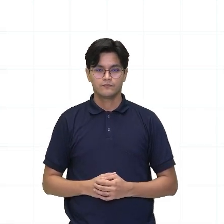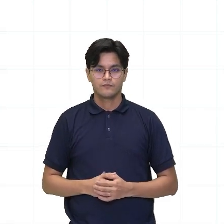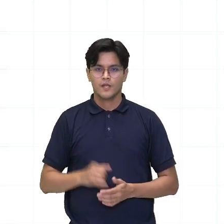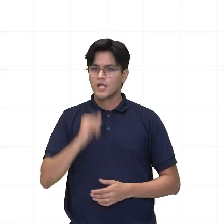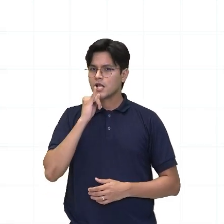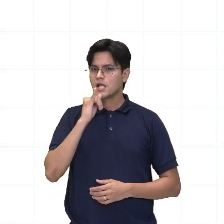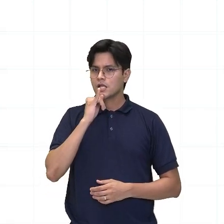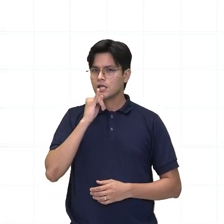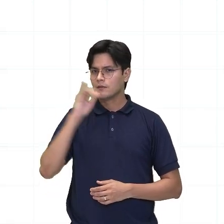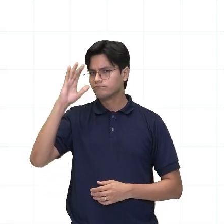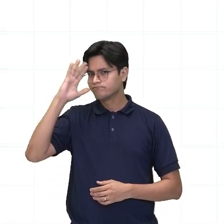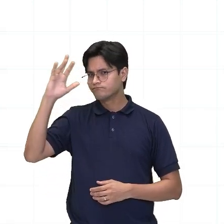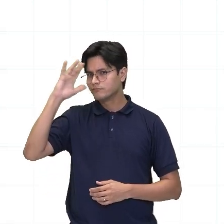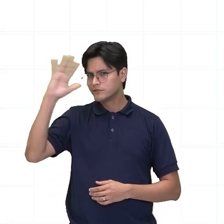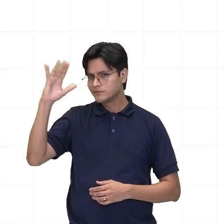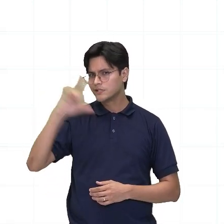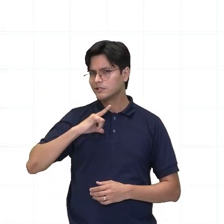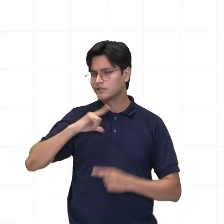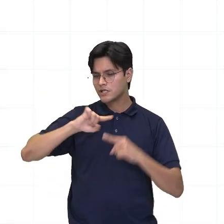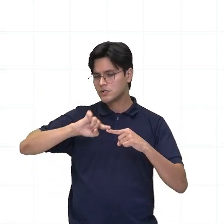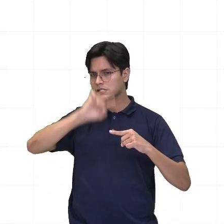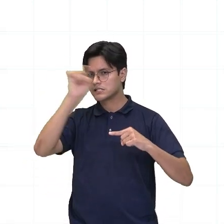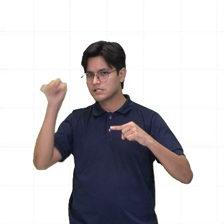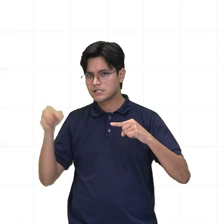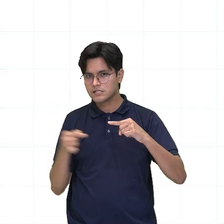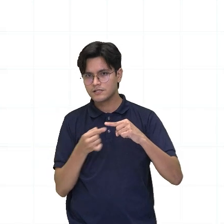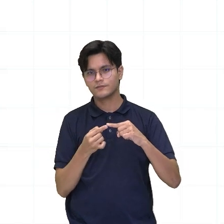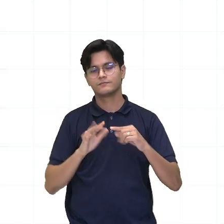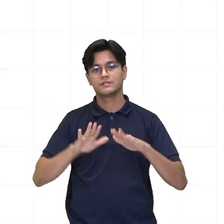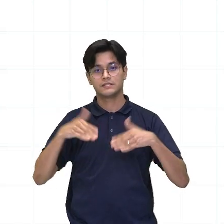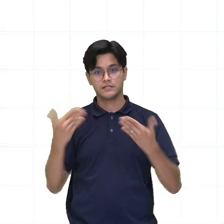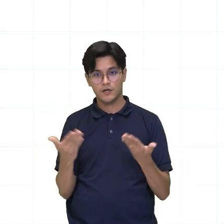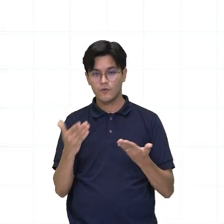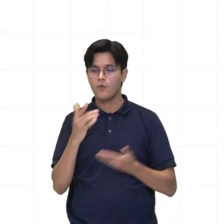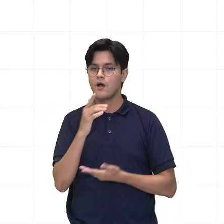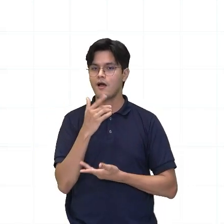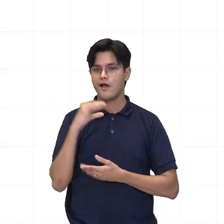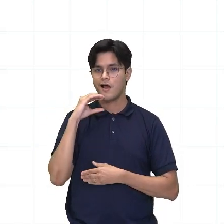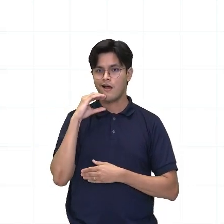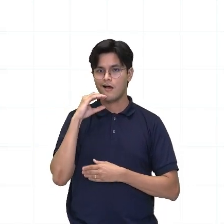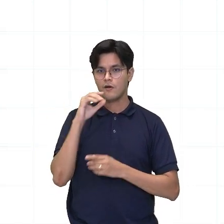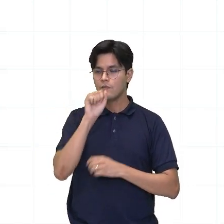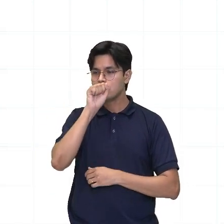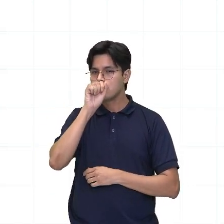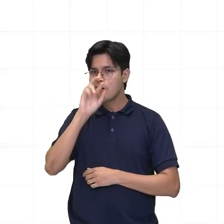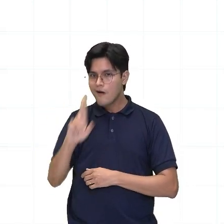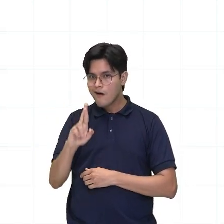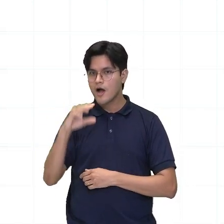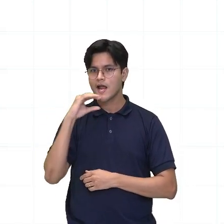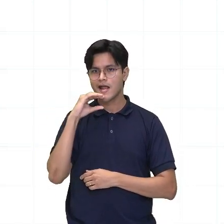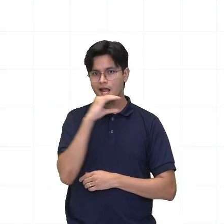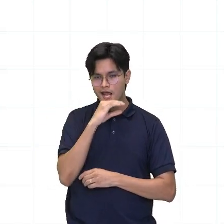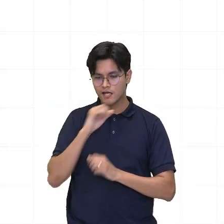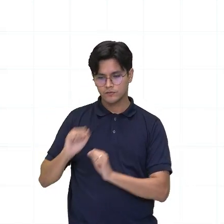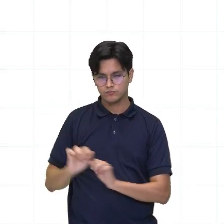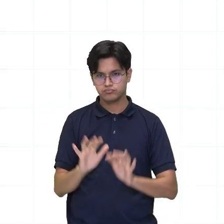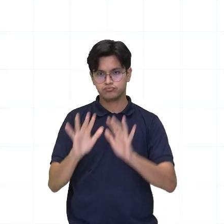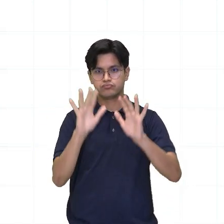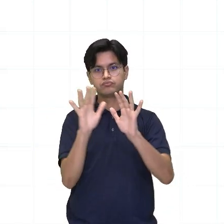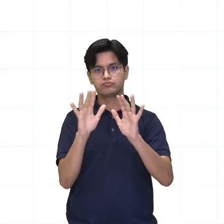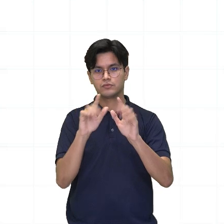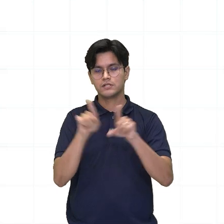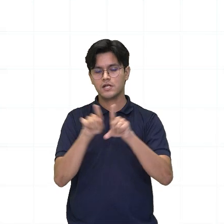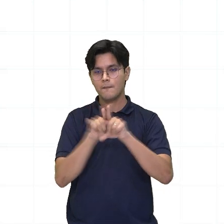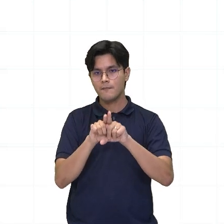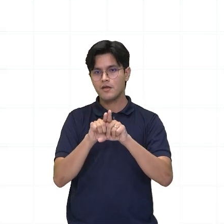se fosse um ciclo. Então, ar quente subindo, ar frio descendo, certo? Então, quando tem